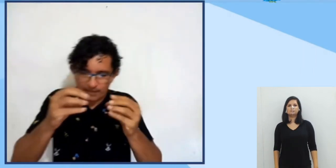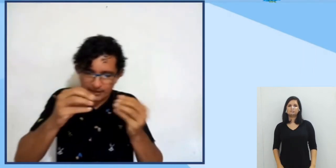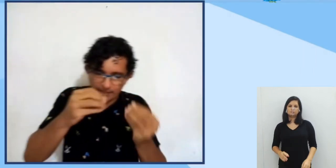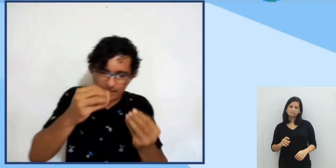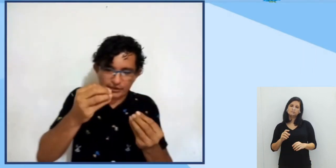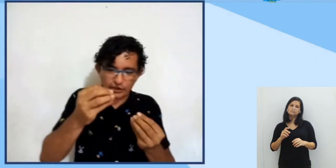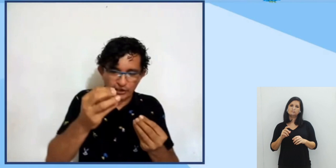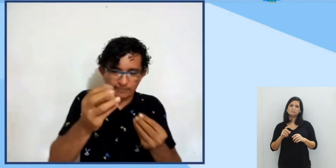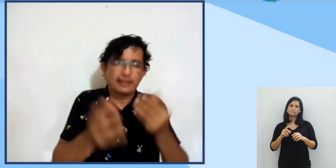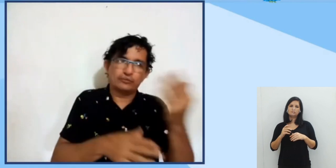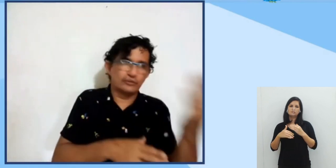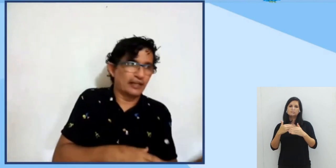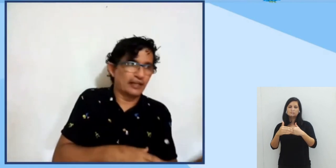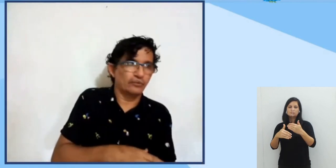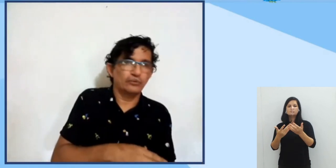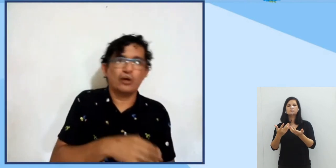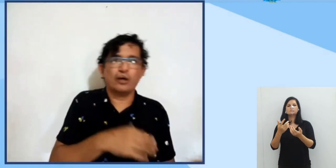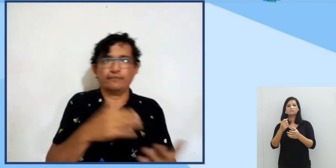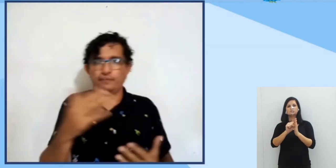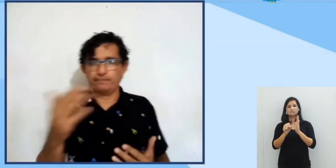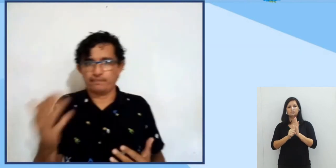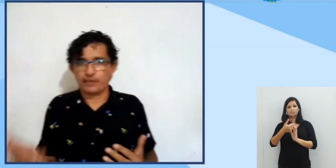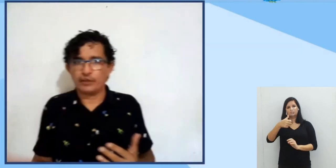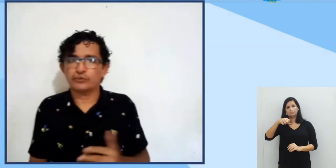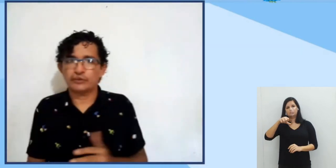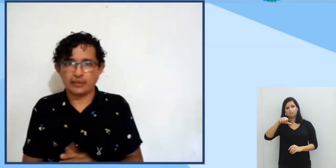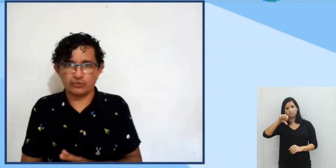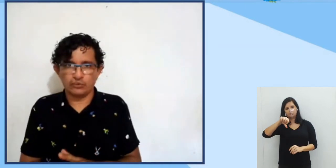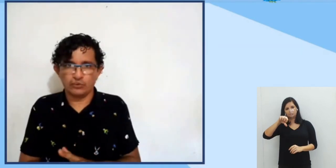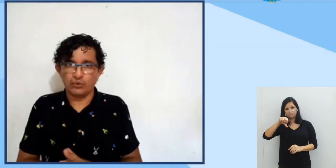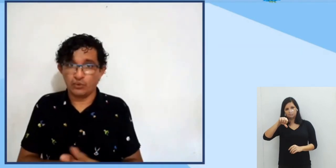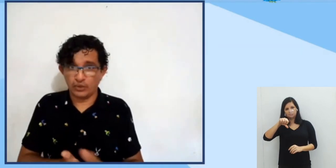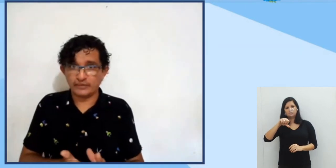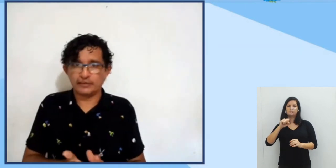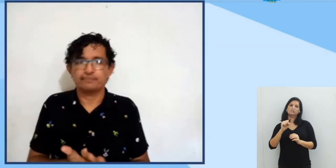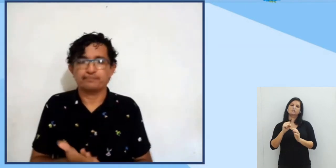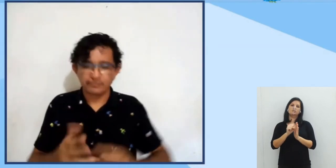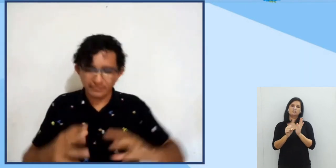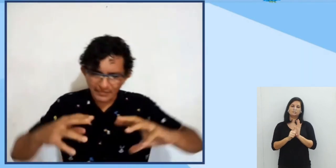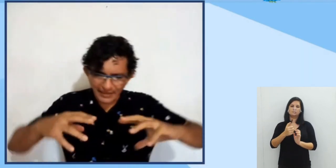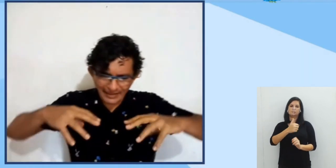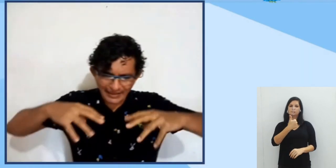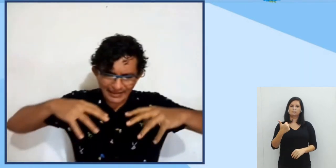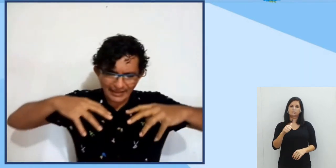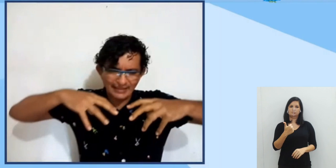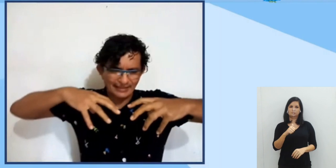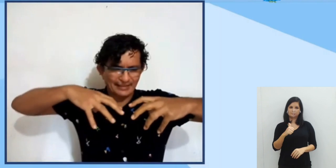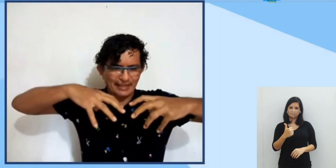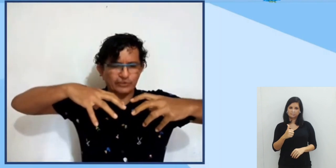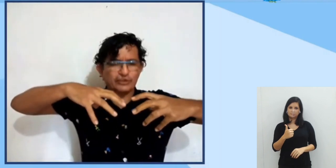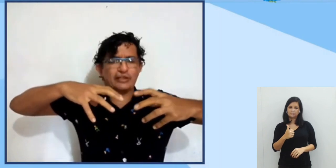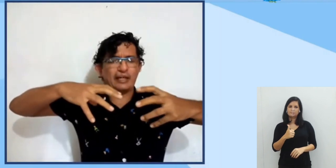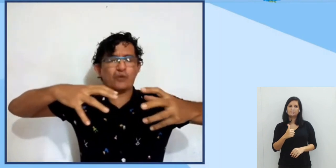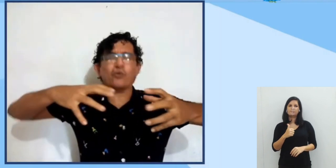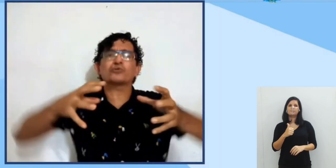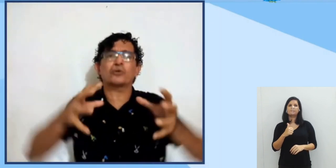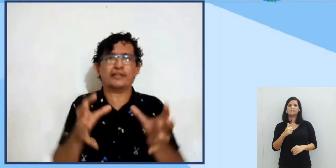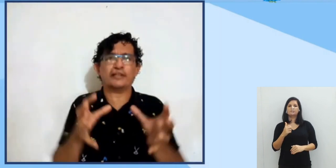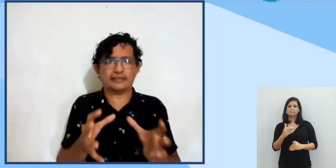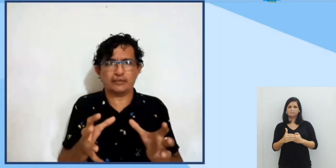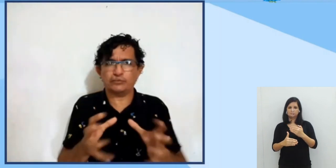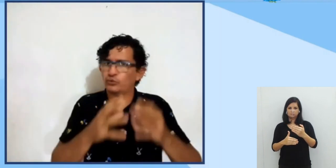Foi justamente a partir entre o século IX e o século XI que deu-se